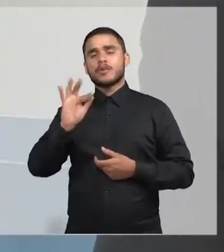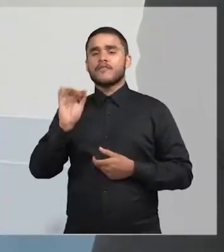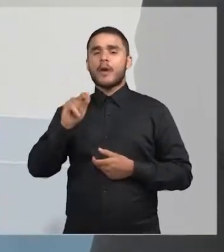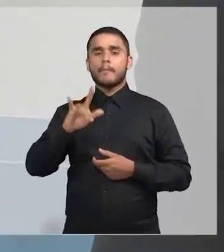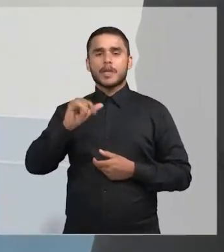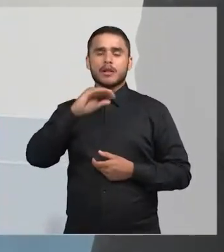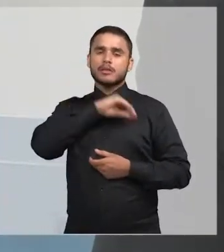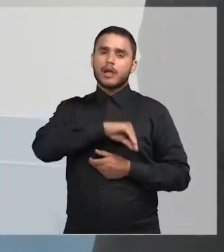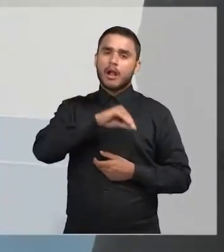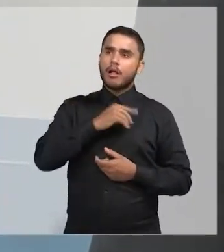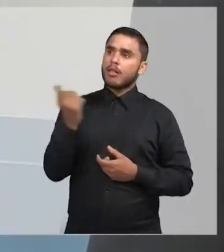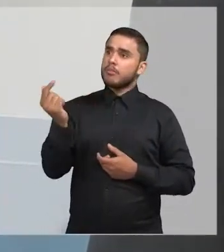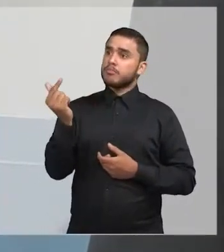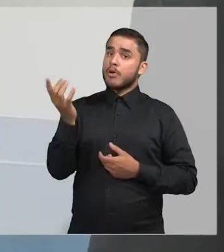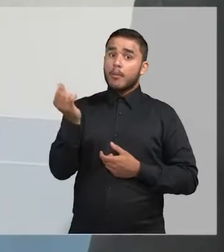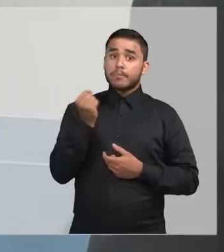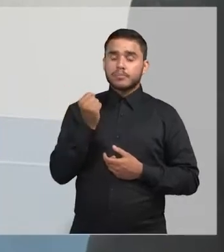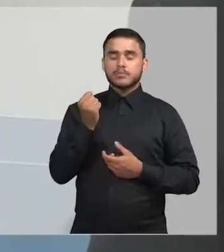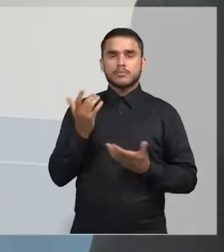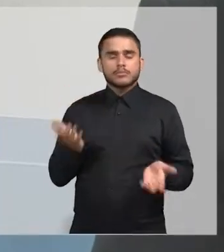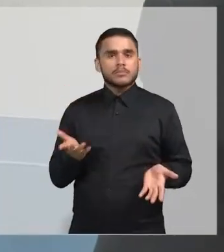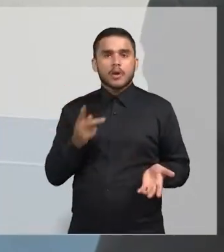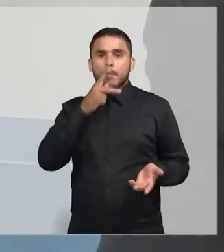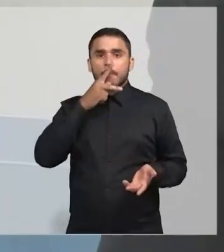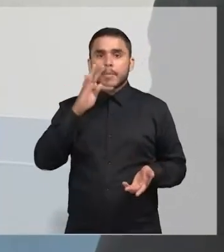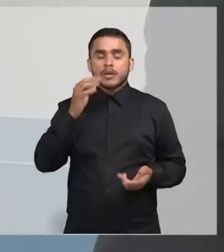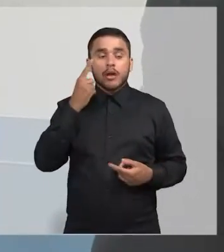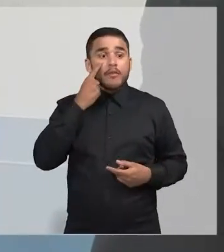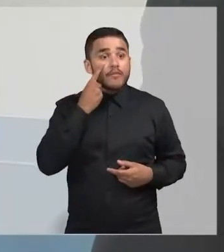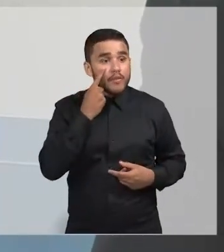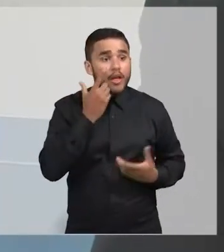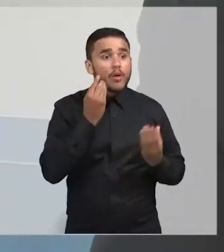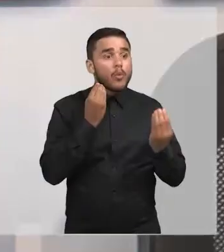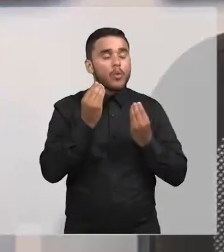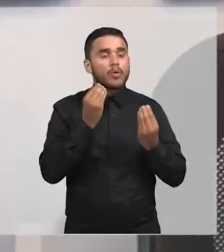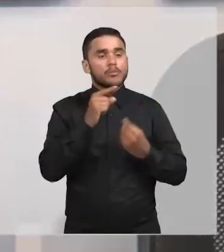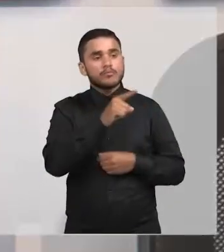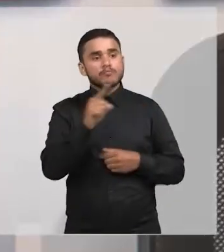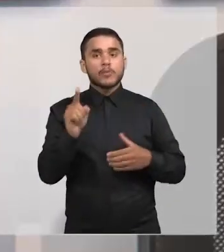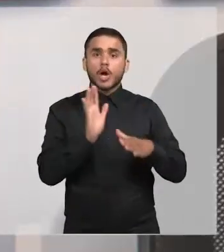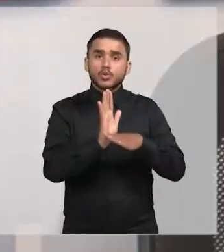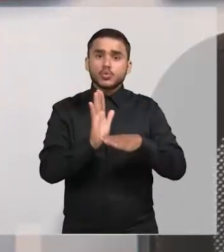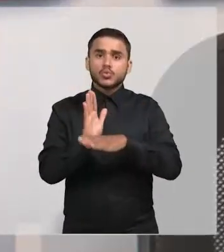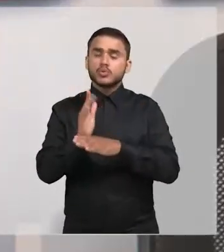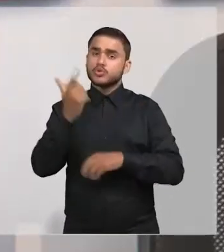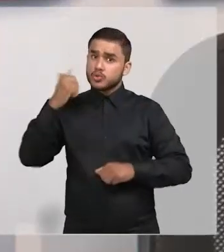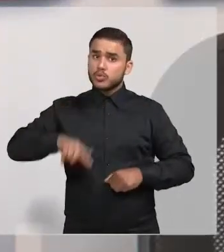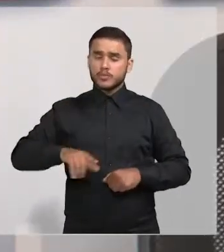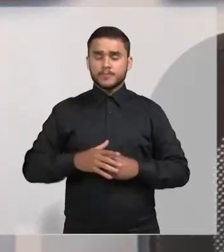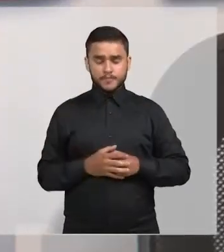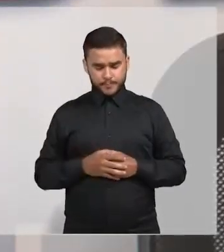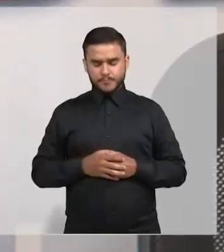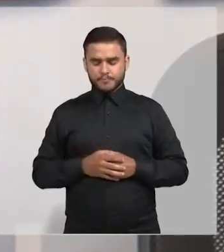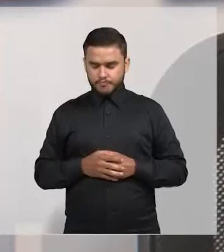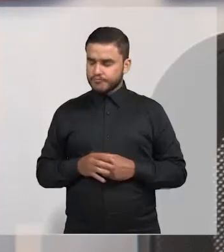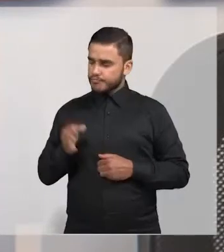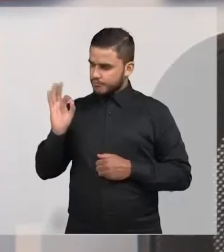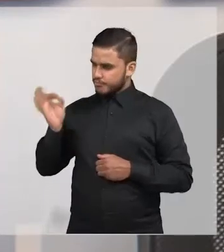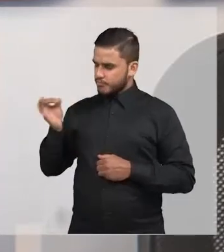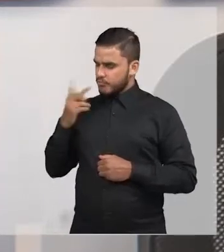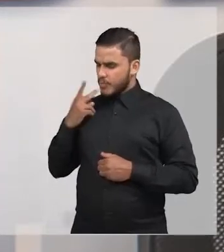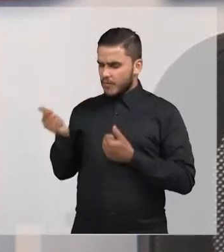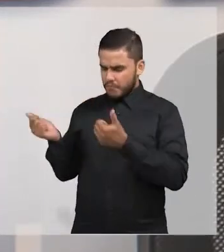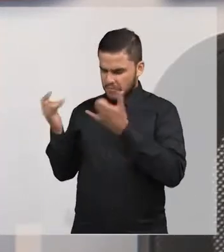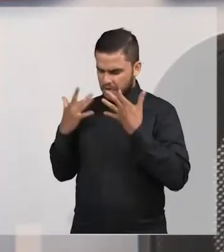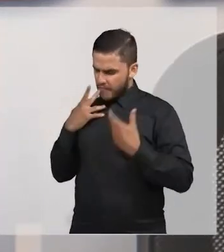precisam entender, o PT precisa voltar lá para a classe para entender que é o eleitorado dele, né, Luiz? E sem dúvida. E você me disse uma coisa que eu achei